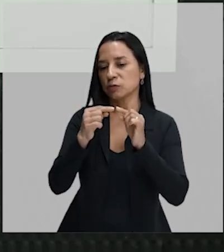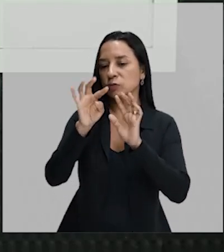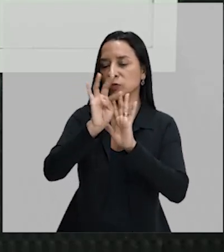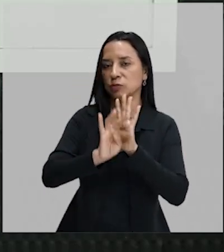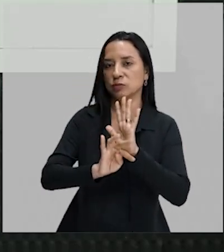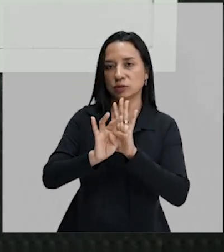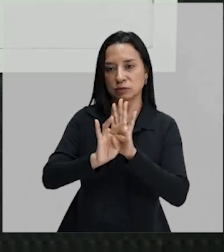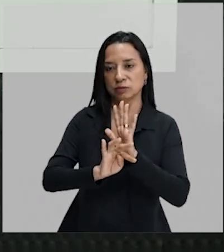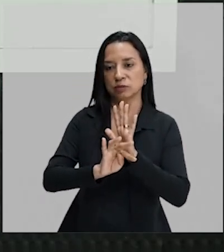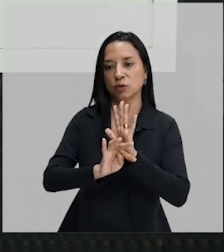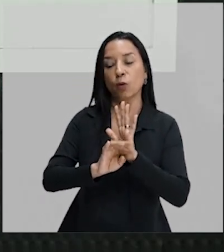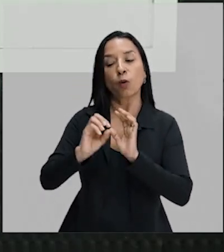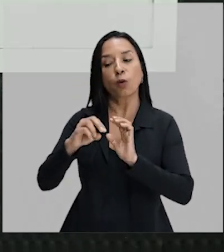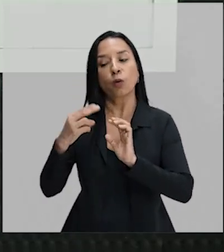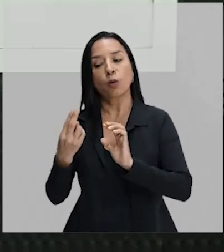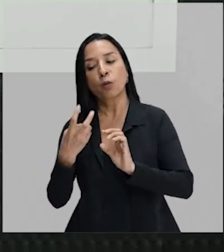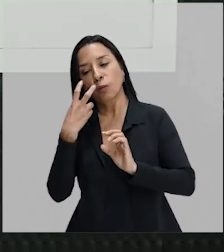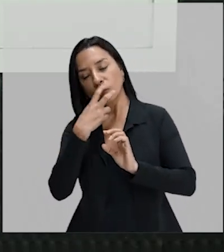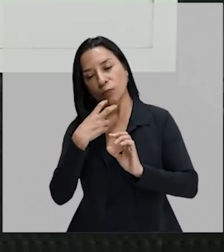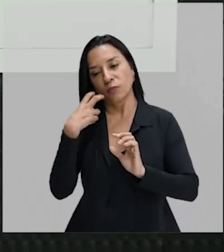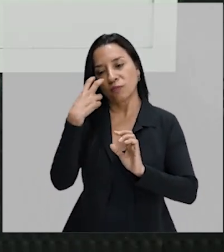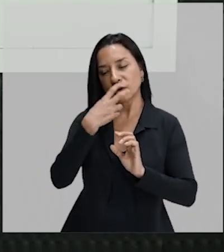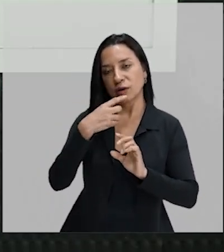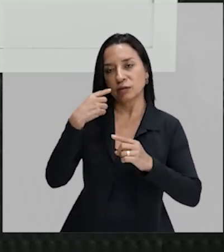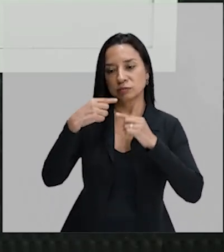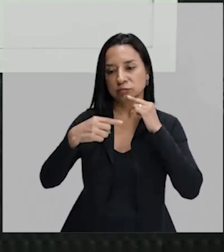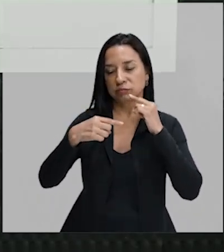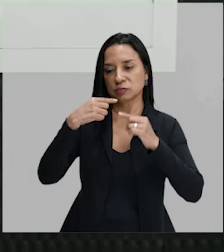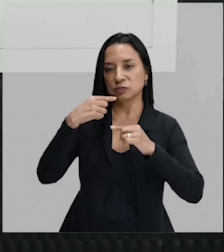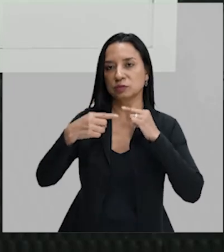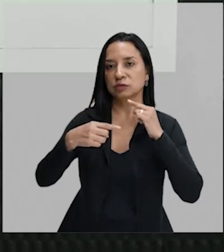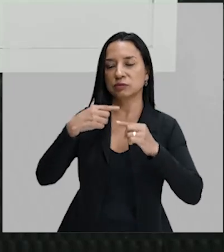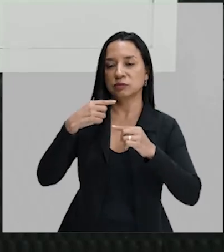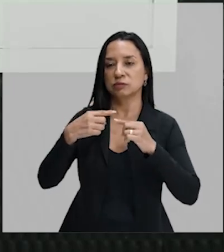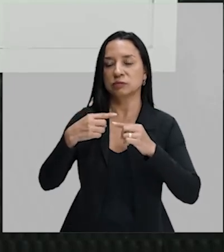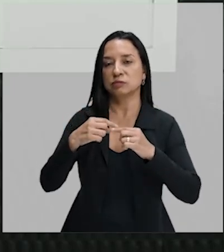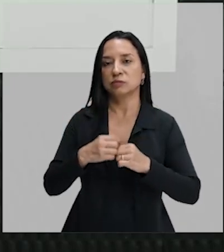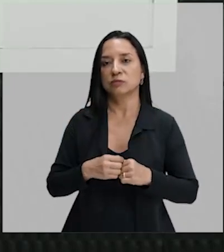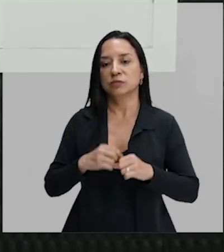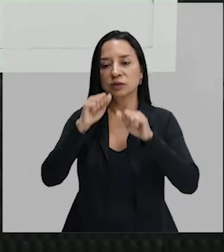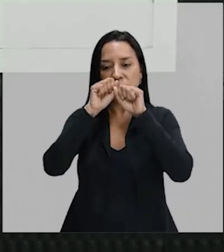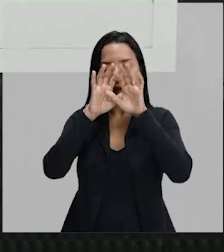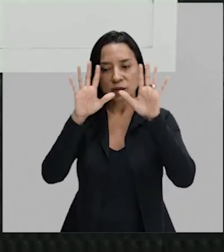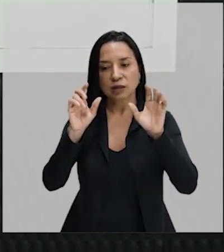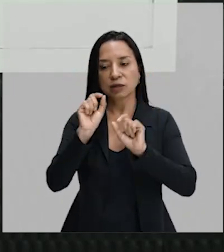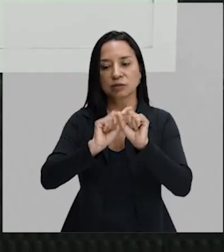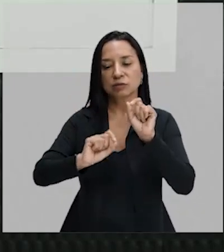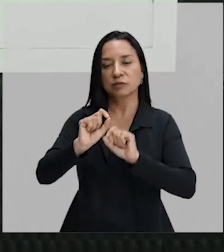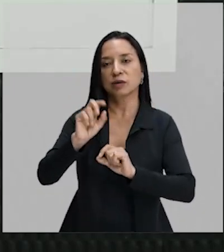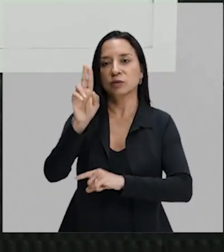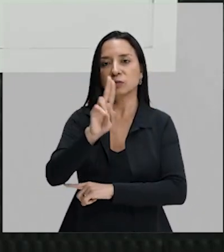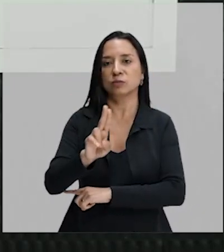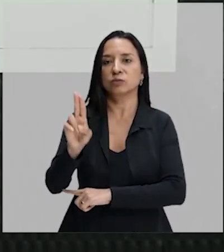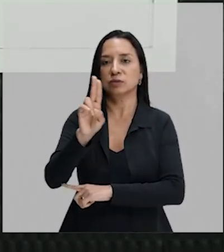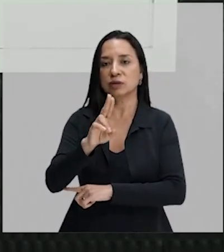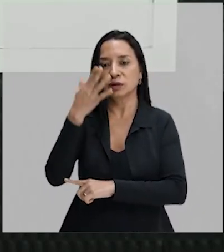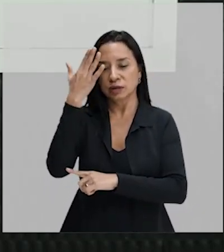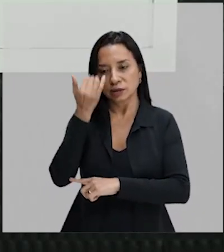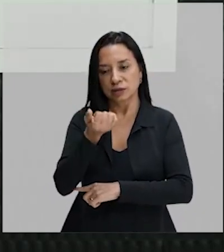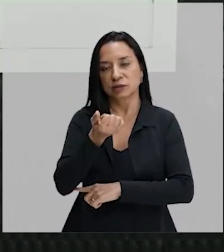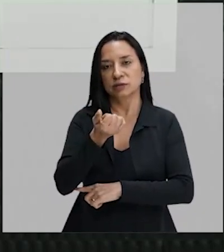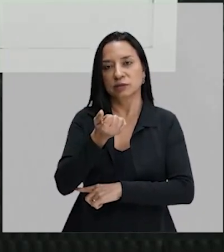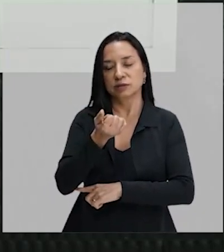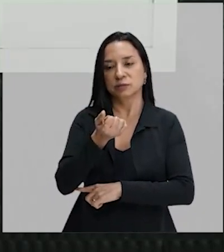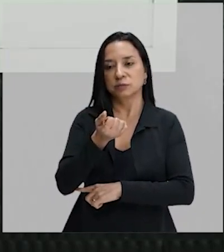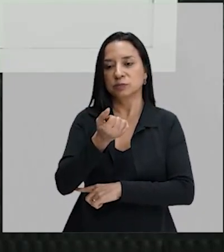coloquial, em diálogo, falado mesmo. Claro que você vai utilizar, que você sabe da existência,